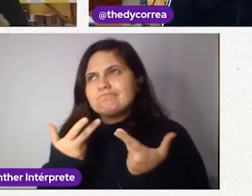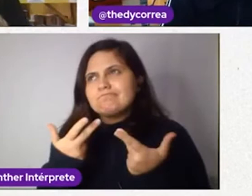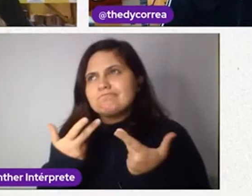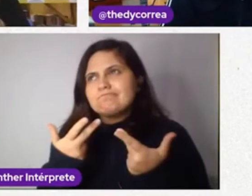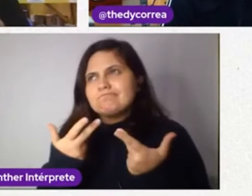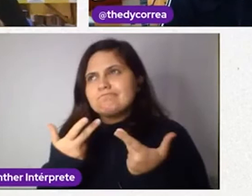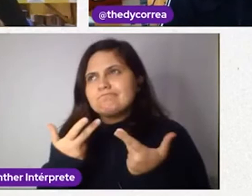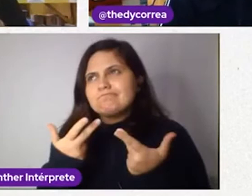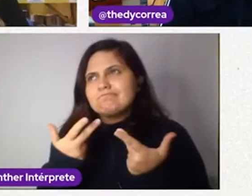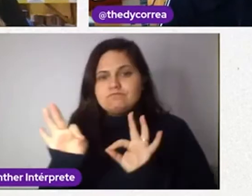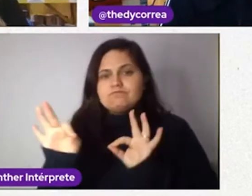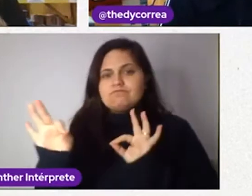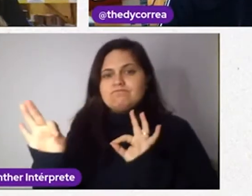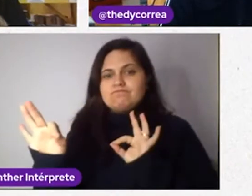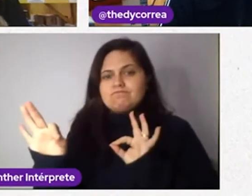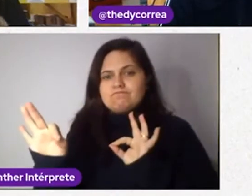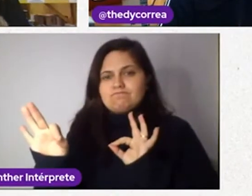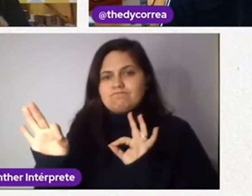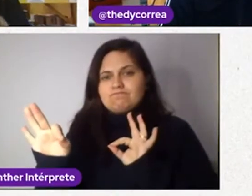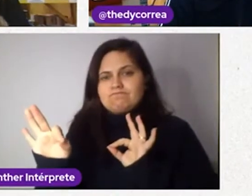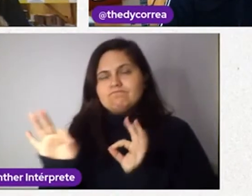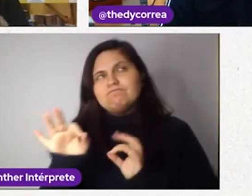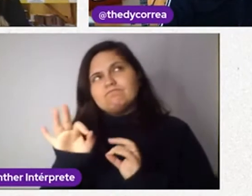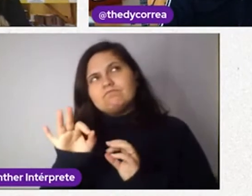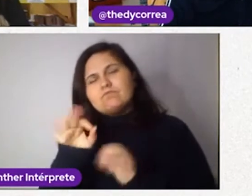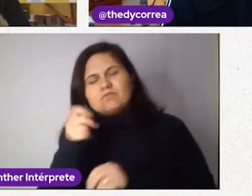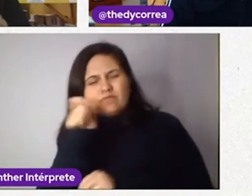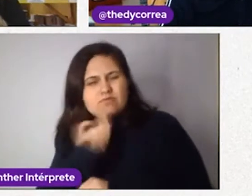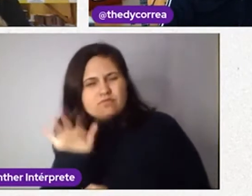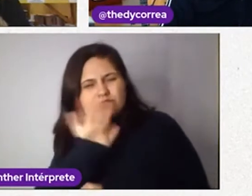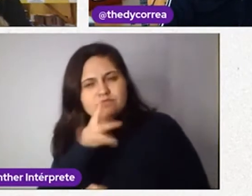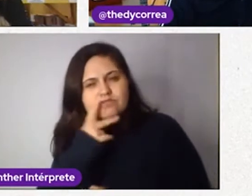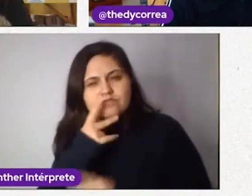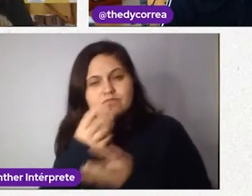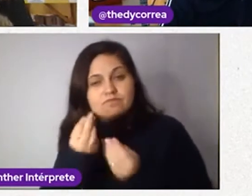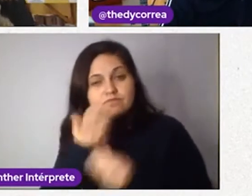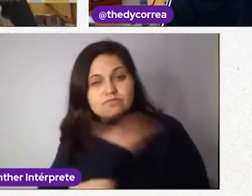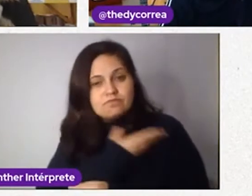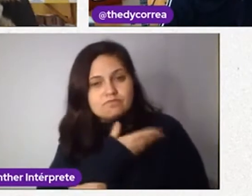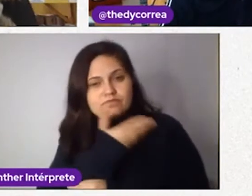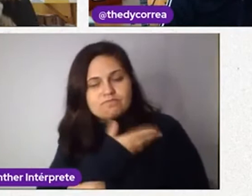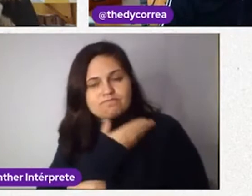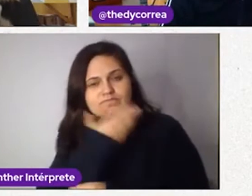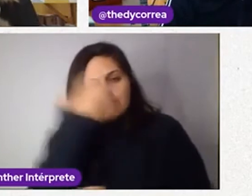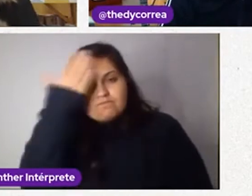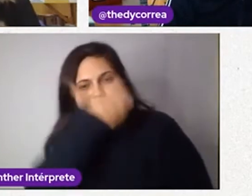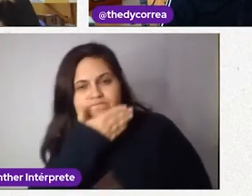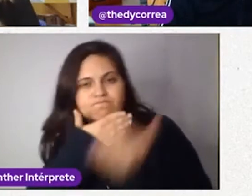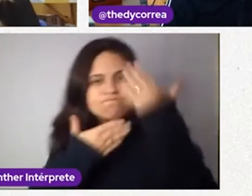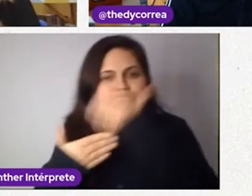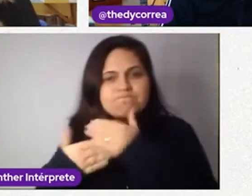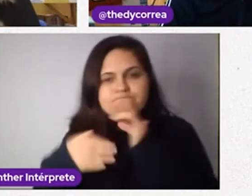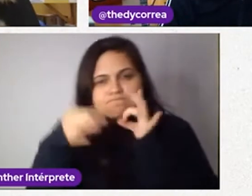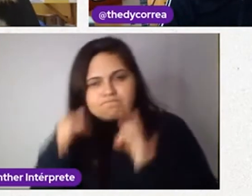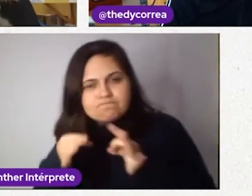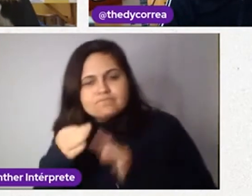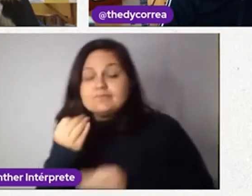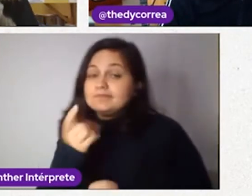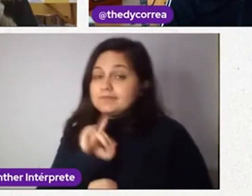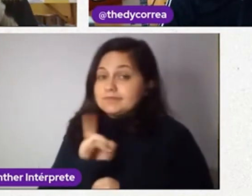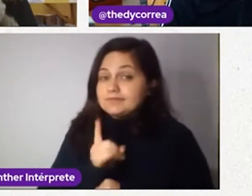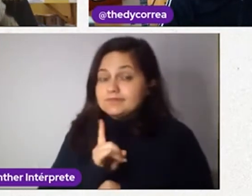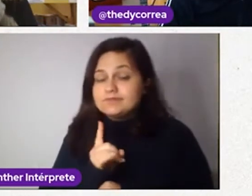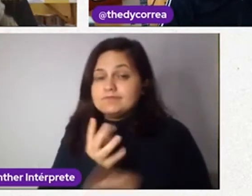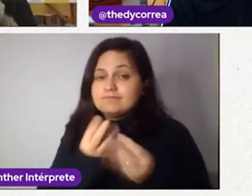gente se afastou, e eu costumo dizer que muitas amizades foram colocadas à prova. Verdade. Muitas